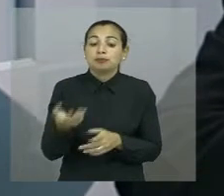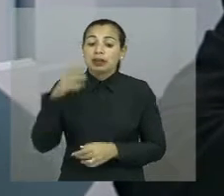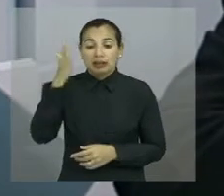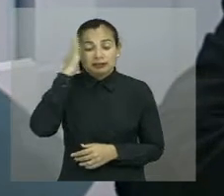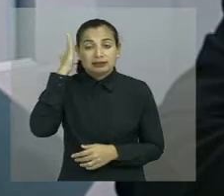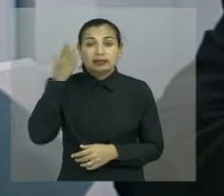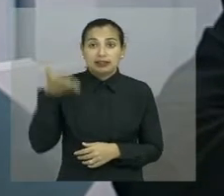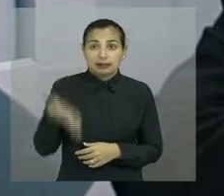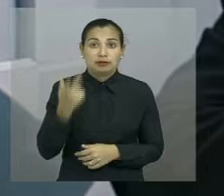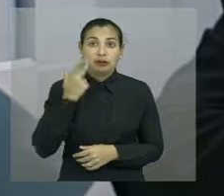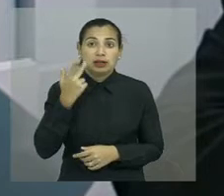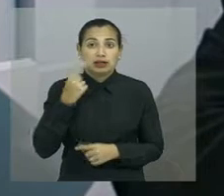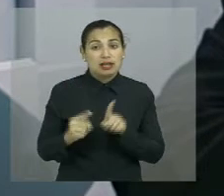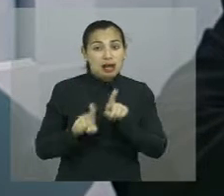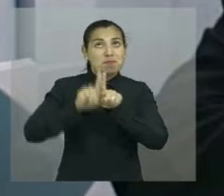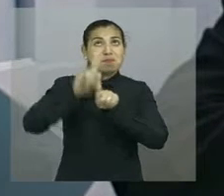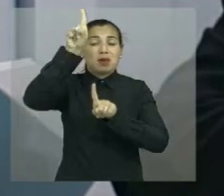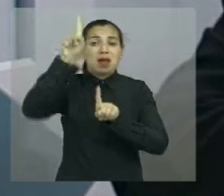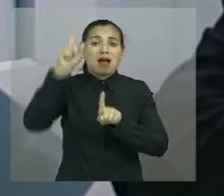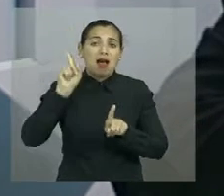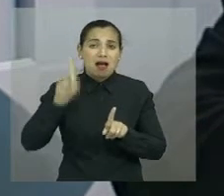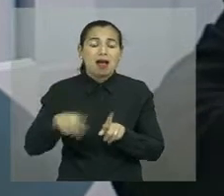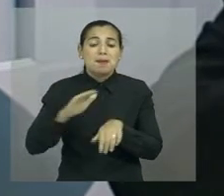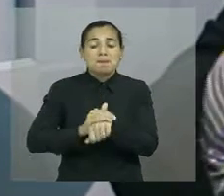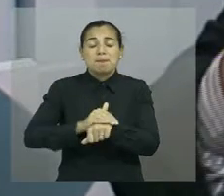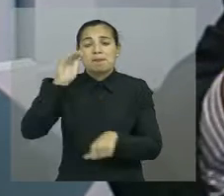o contributo em relação à